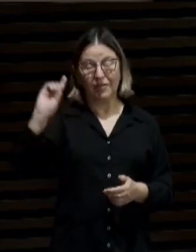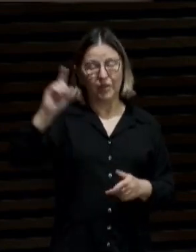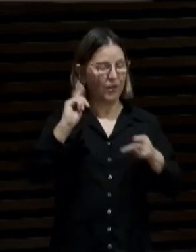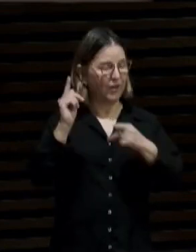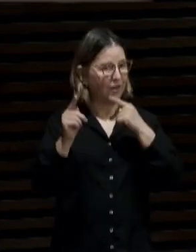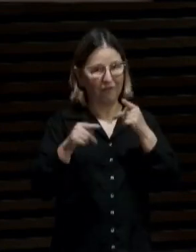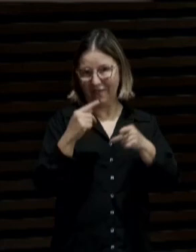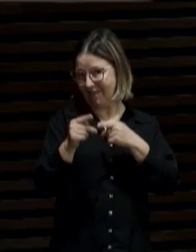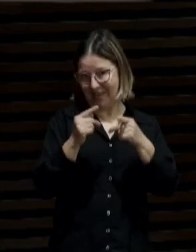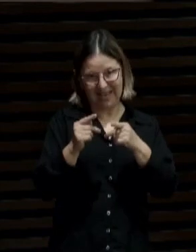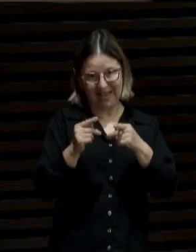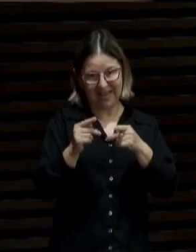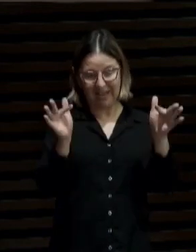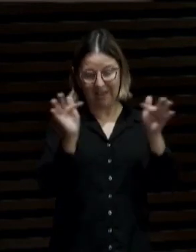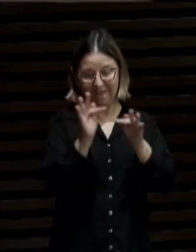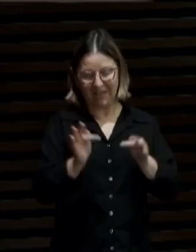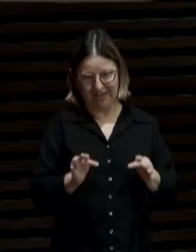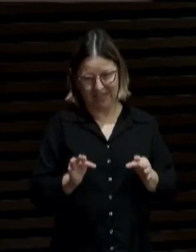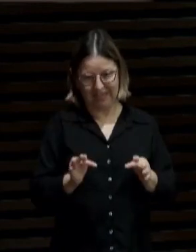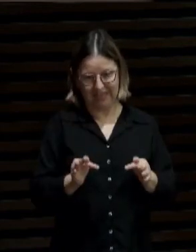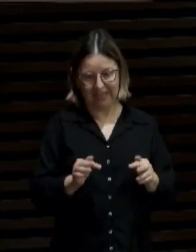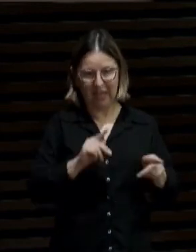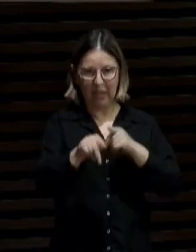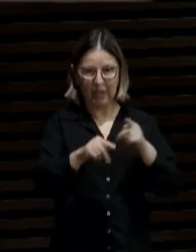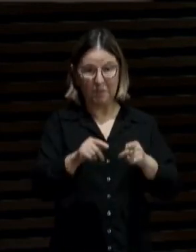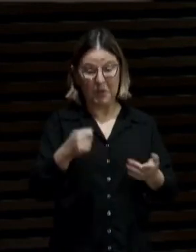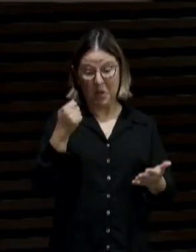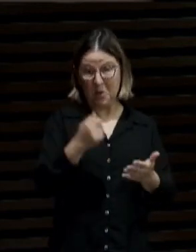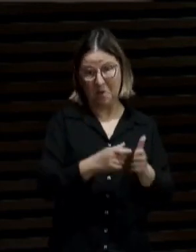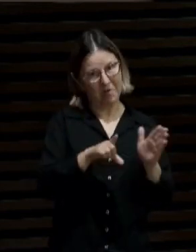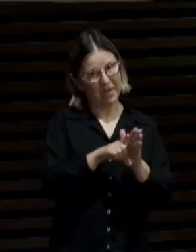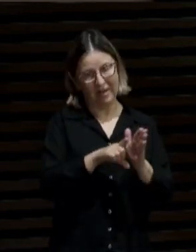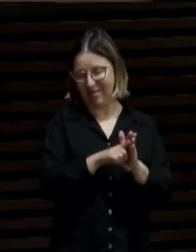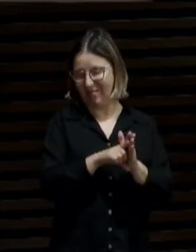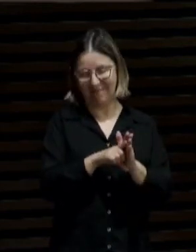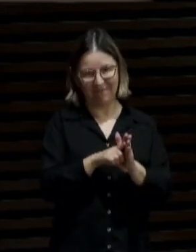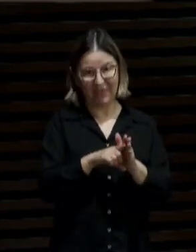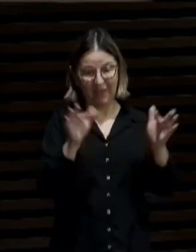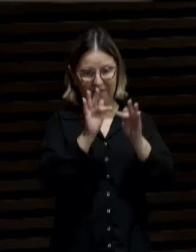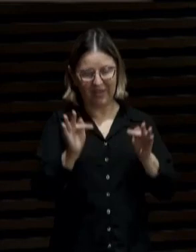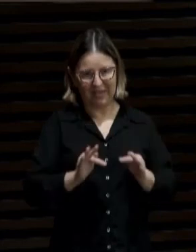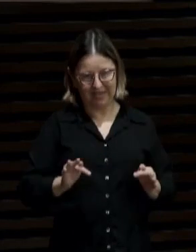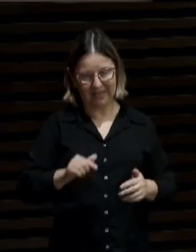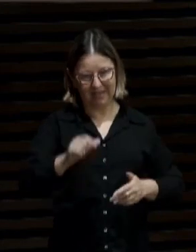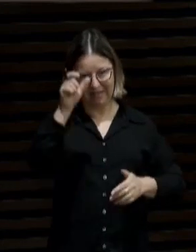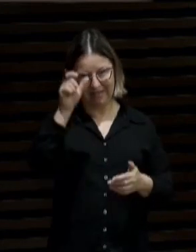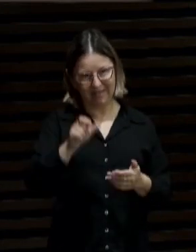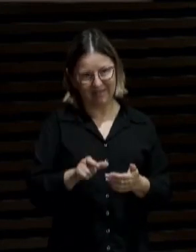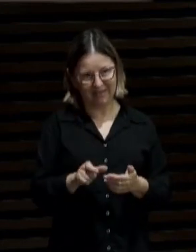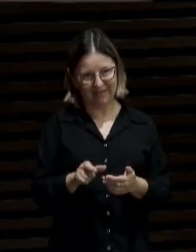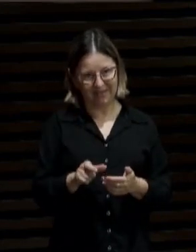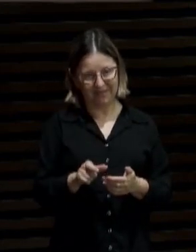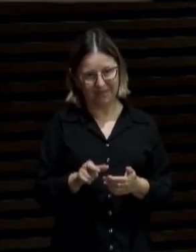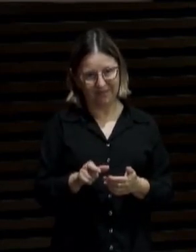nunca pecaram. Ele fala, bem-aventurado aquele que não vai pagar pelo seu pecado. Bem-aventurado aquele